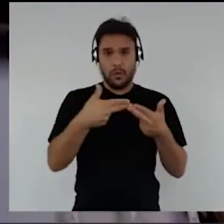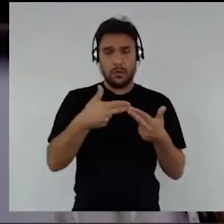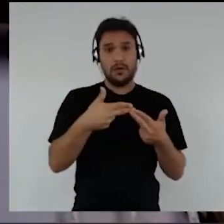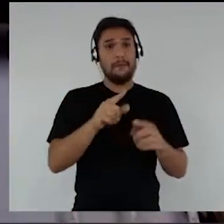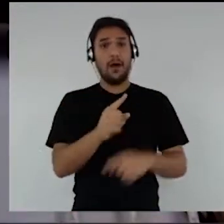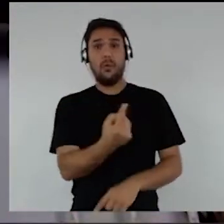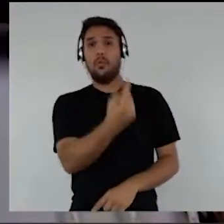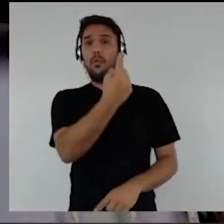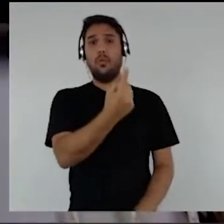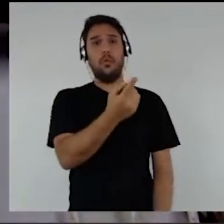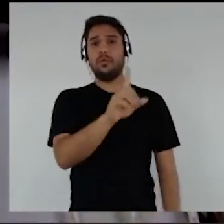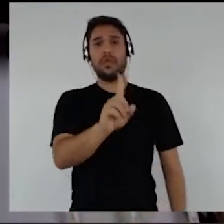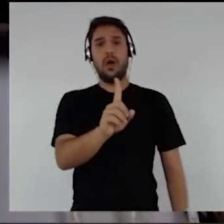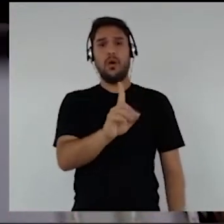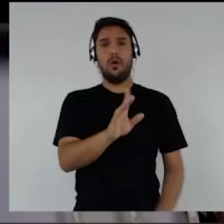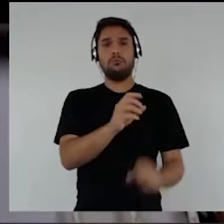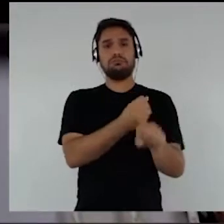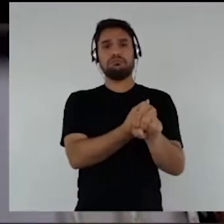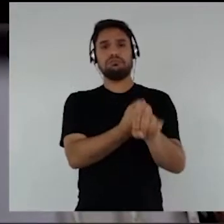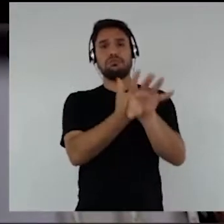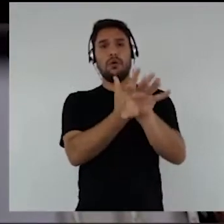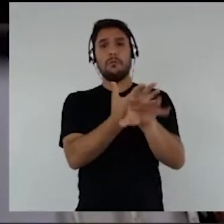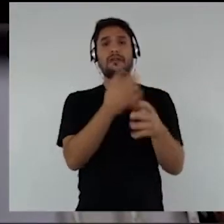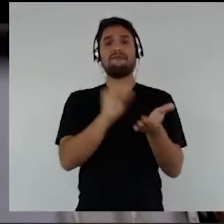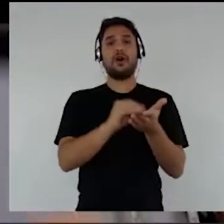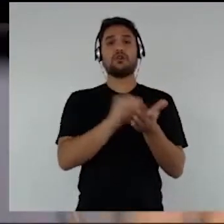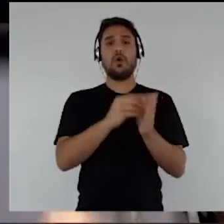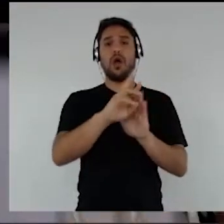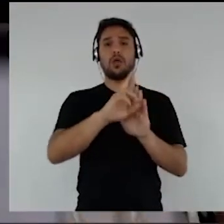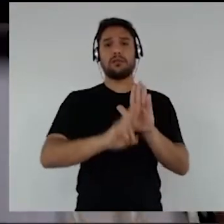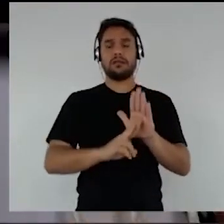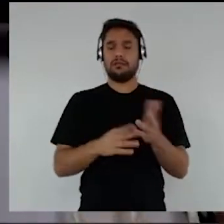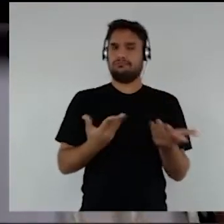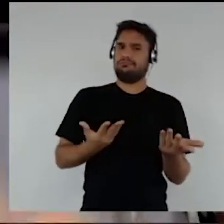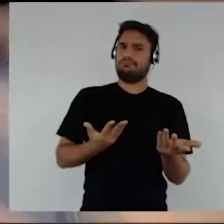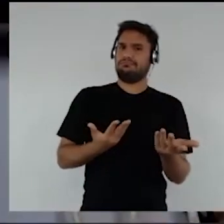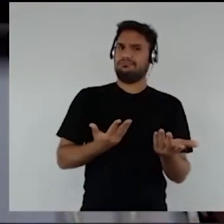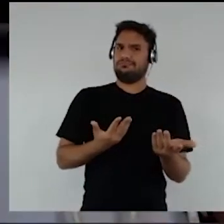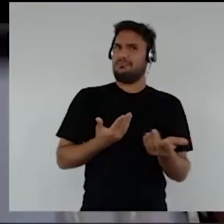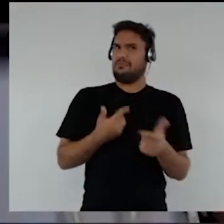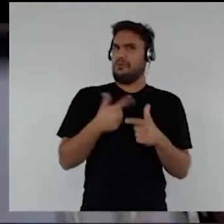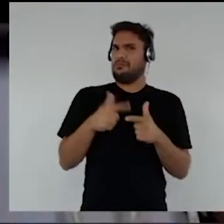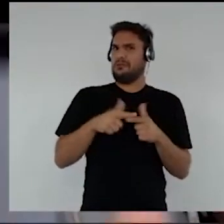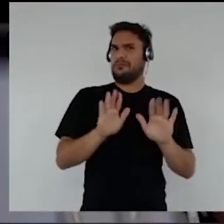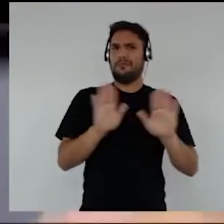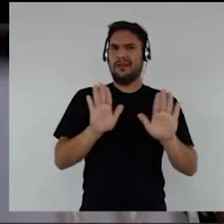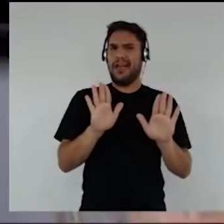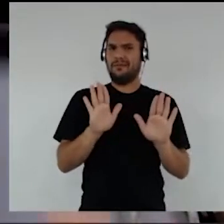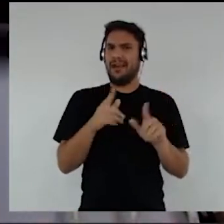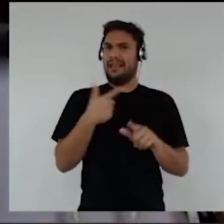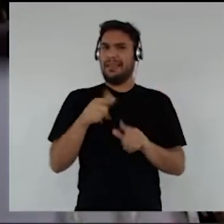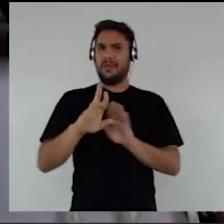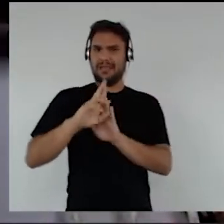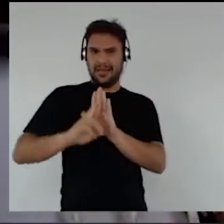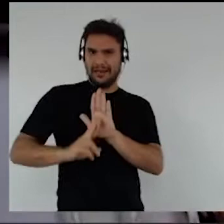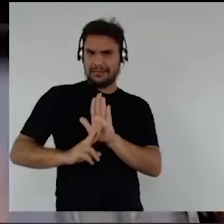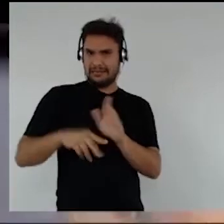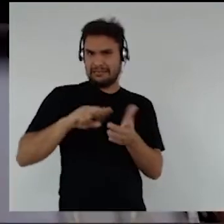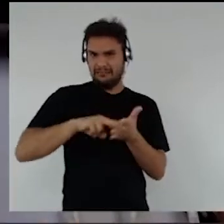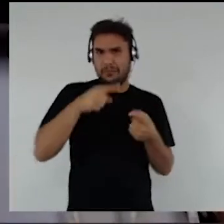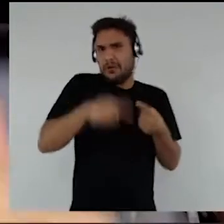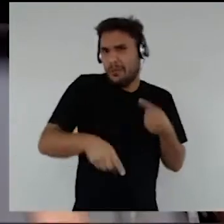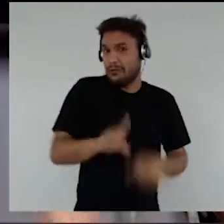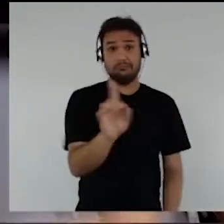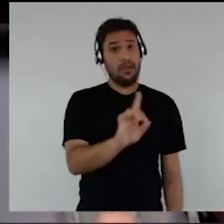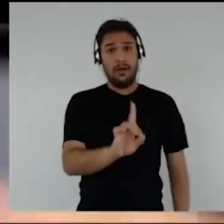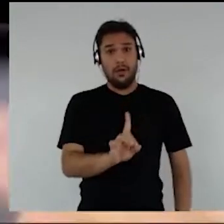não me recebeu, justificando pela falta de regulamentação. Né, a meu ver, isso não impediria, né, porque não está regulamentado, não quer dizer que é proibido, mas,